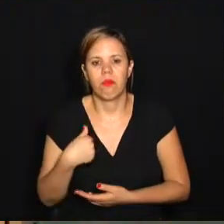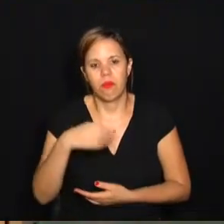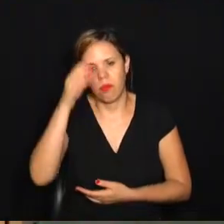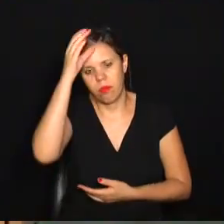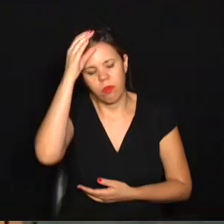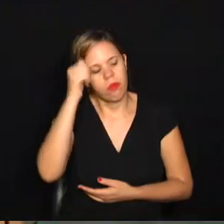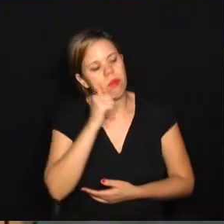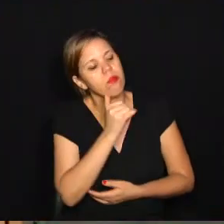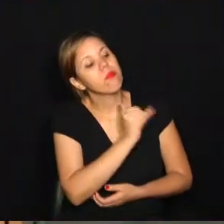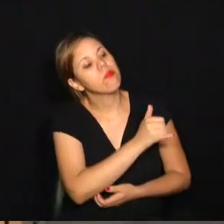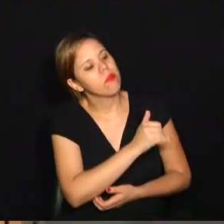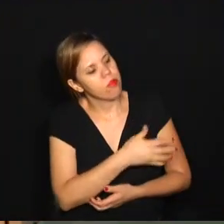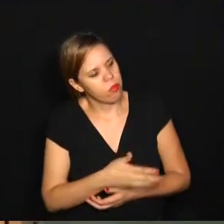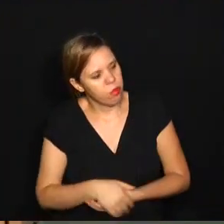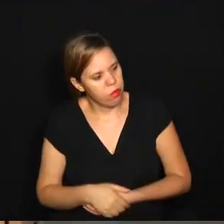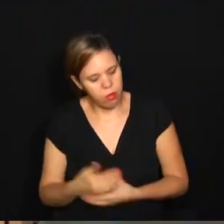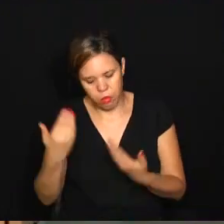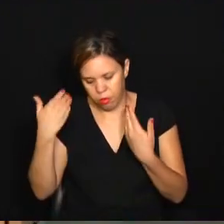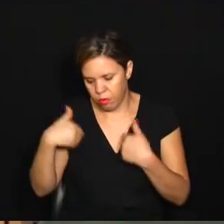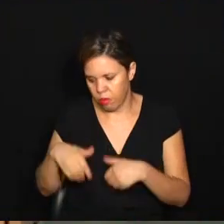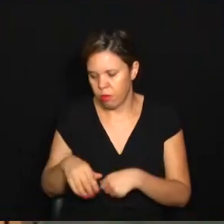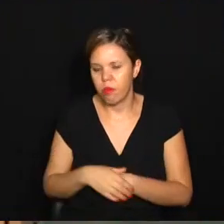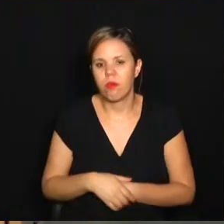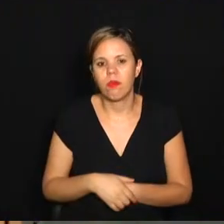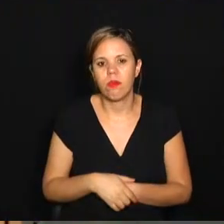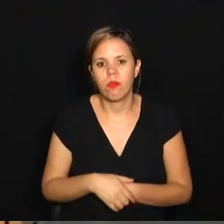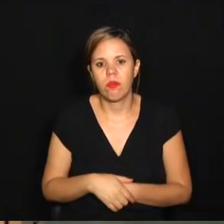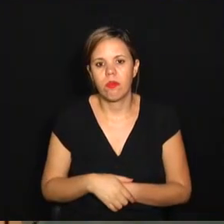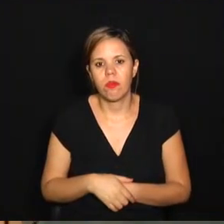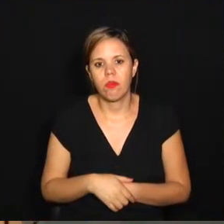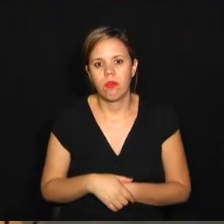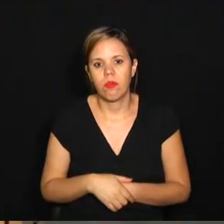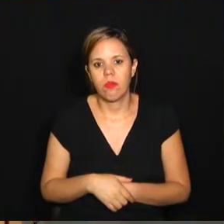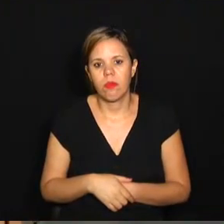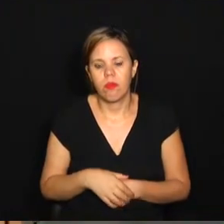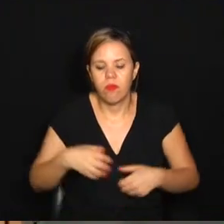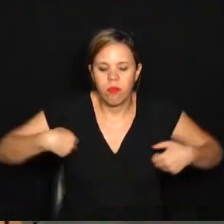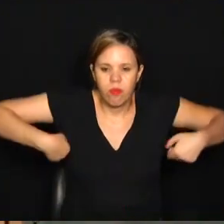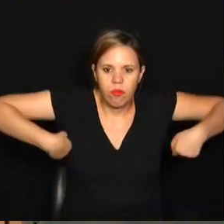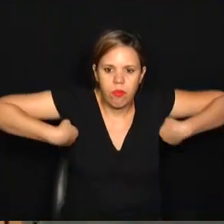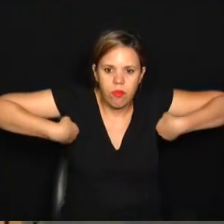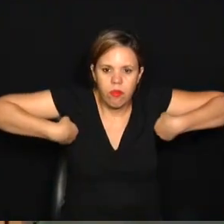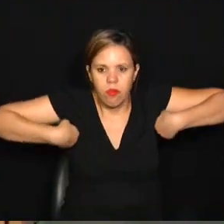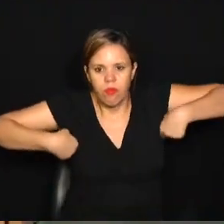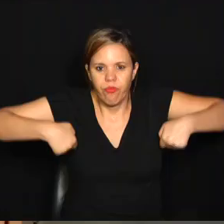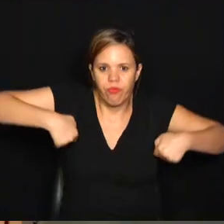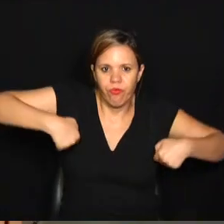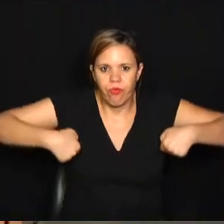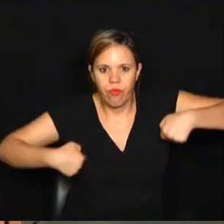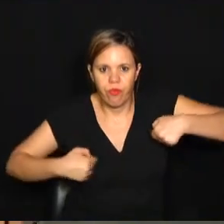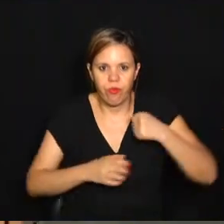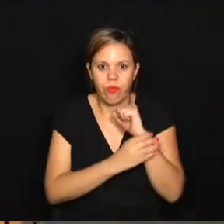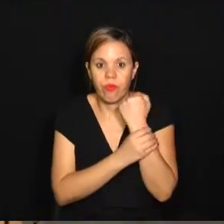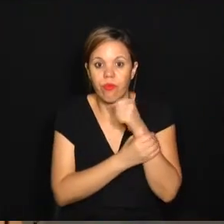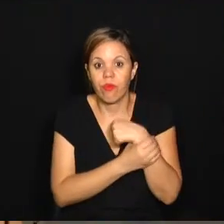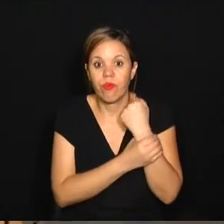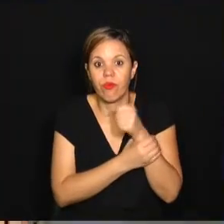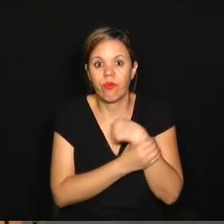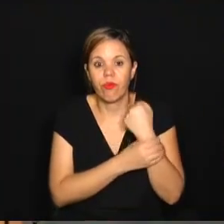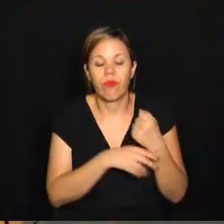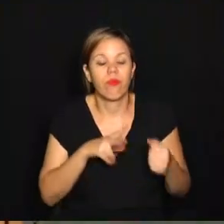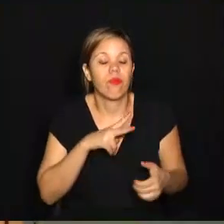tia, eu estou aqui, né, andando com essa muleta, carrão, fisioterapeuta particular,